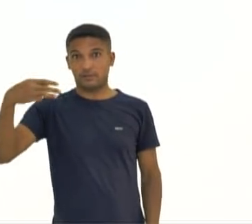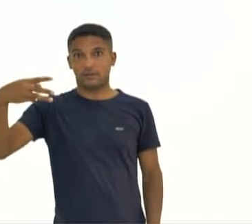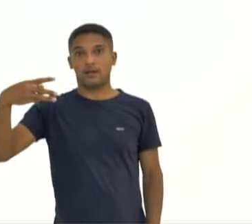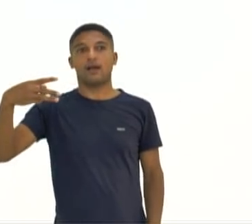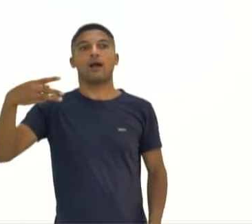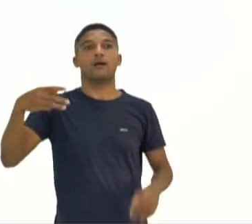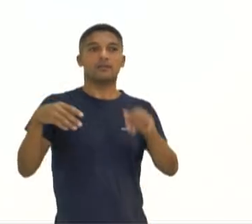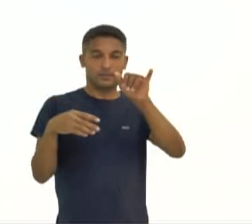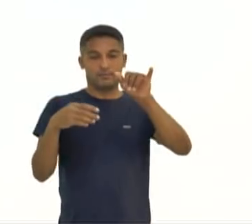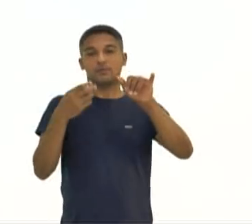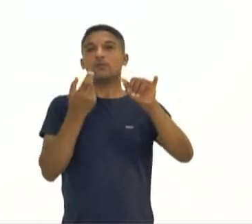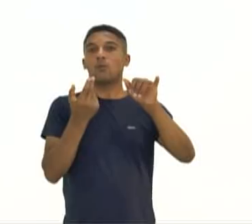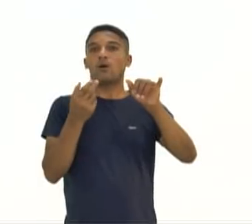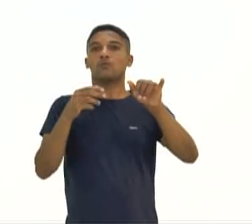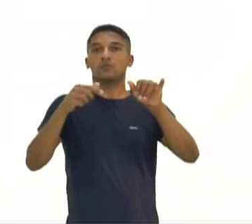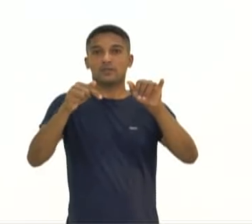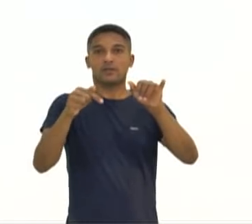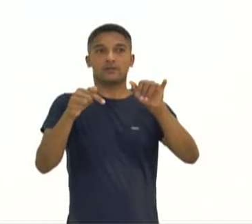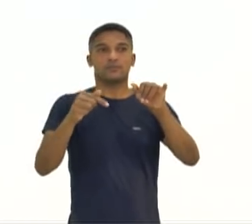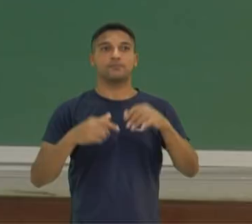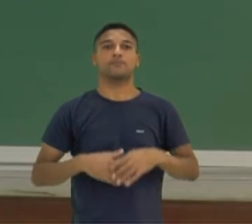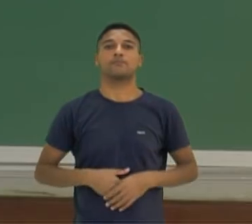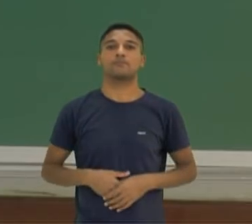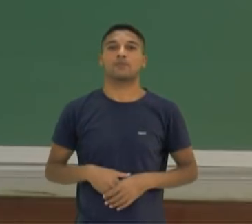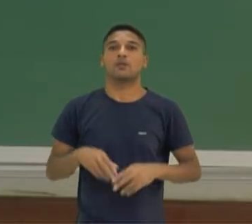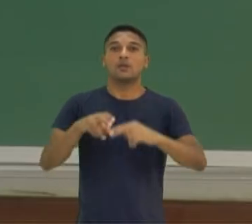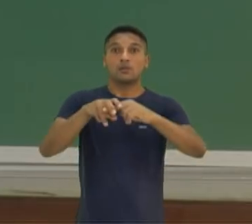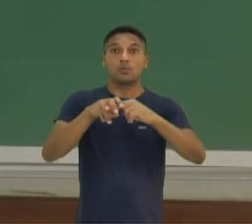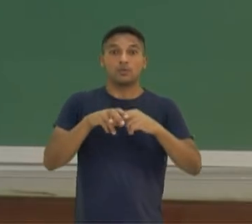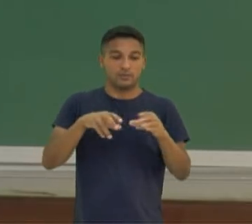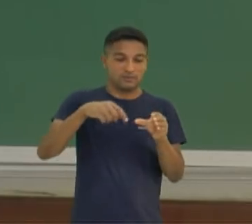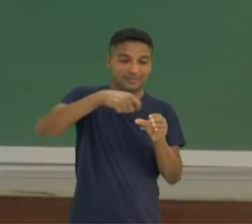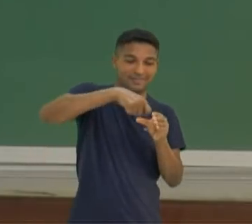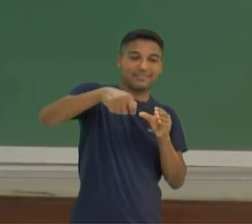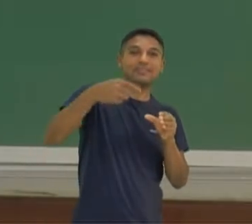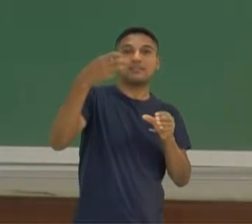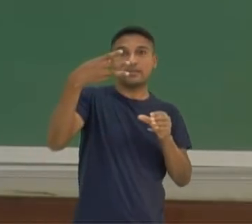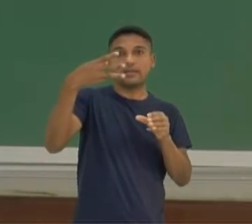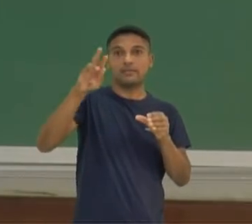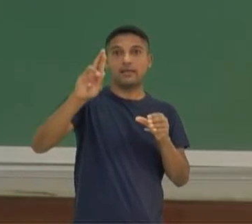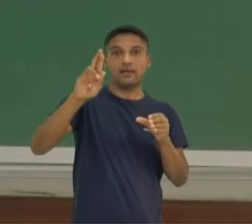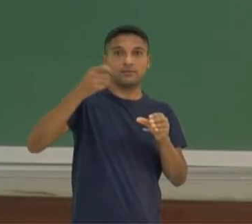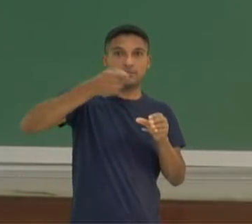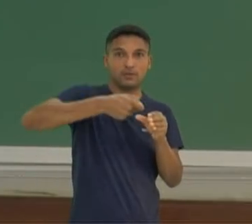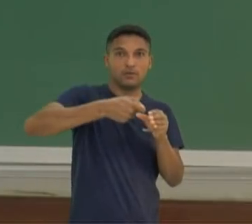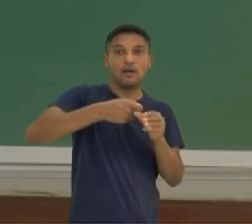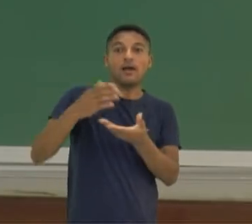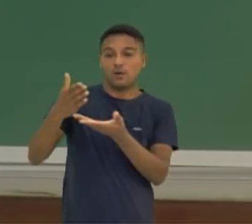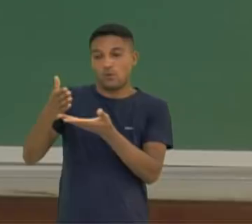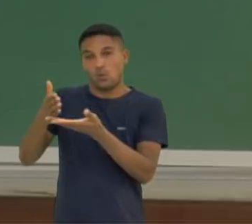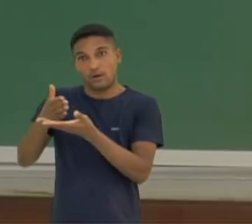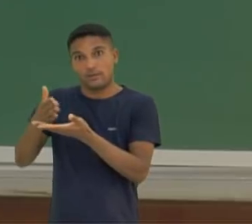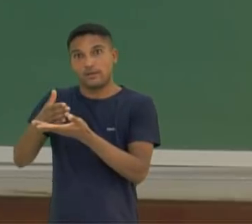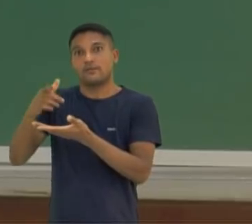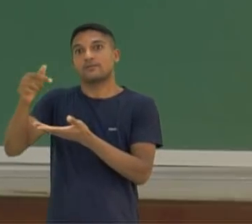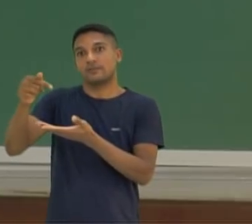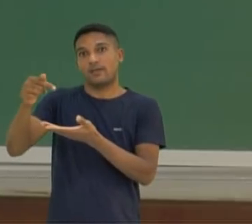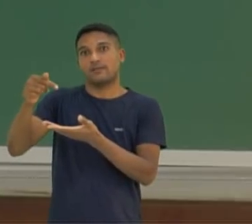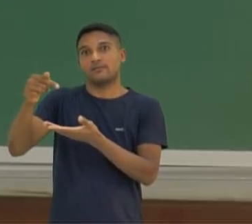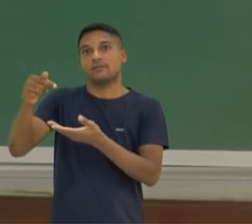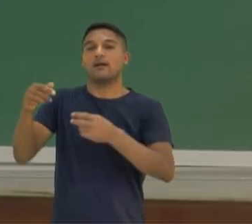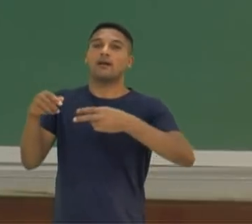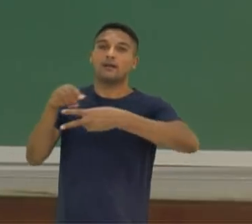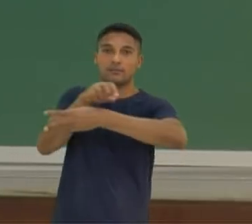beleza? Então, se o estojo custasse R$3, o caderno custaria